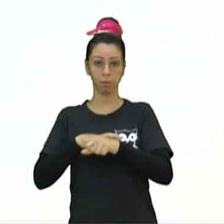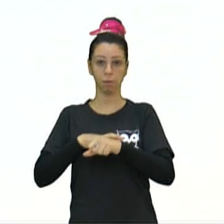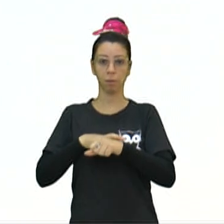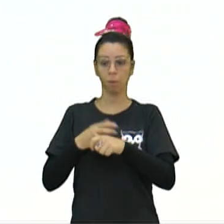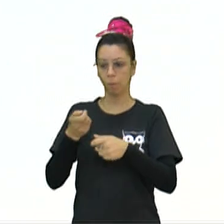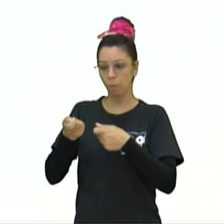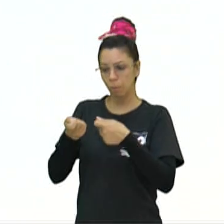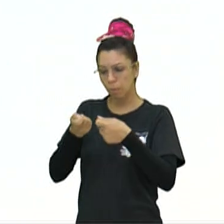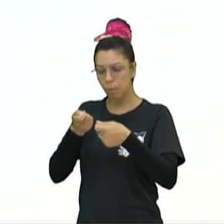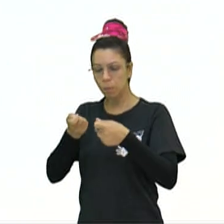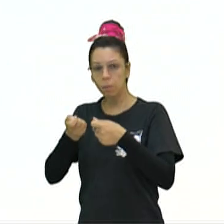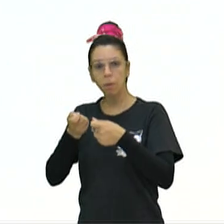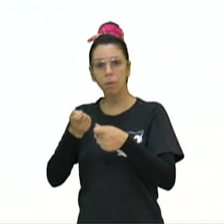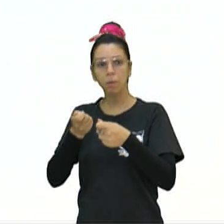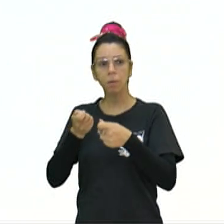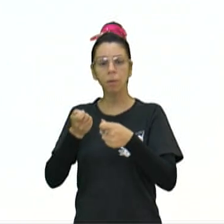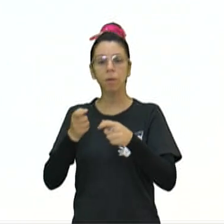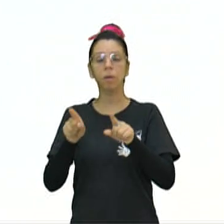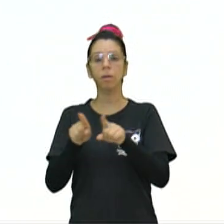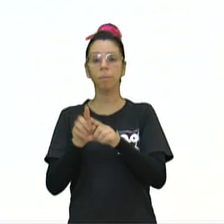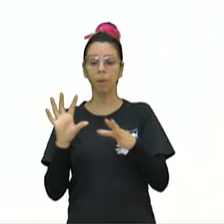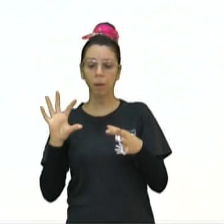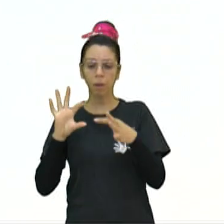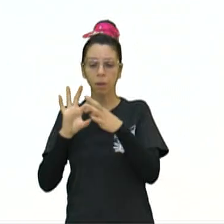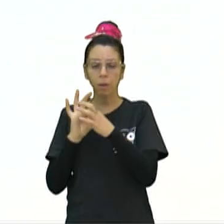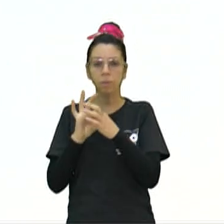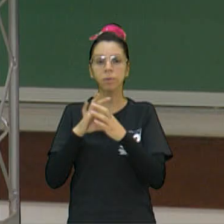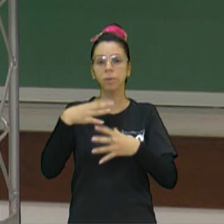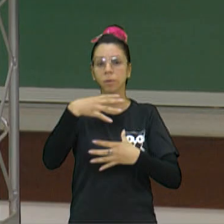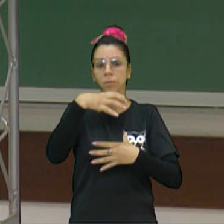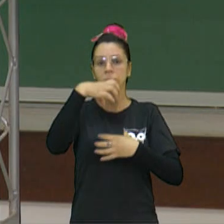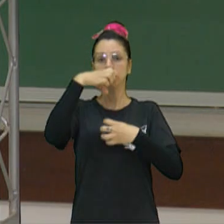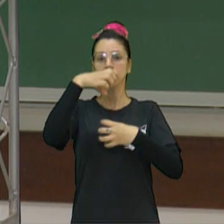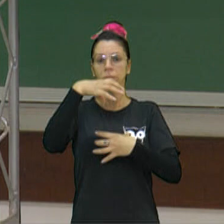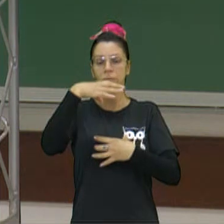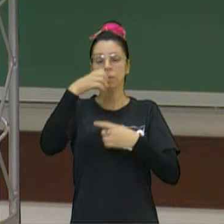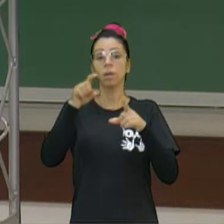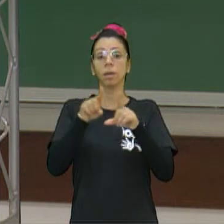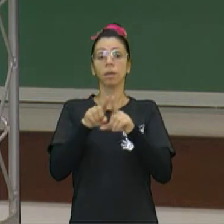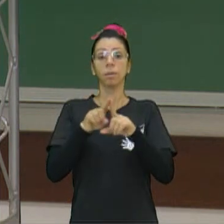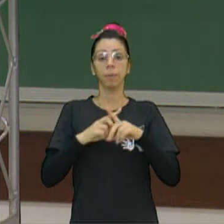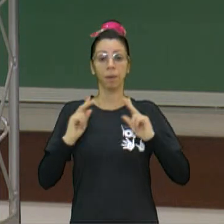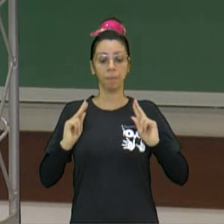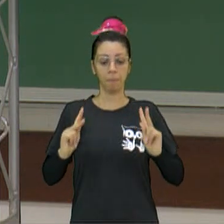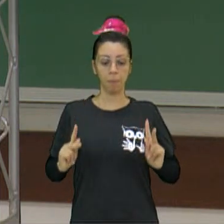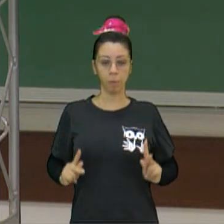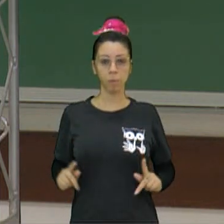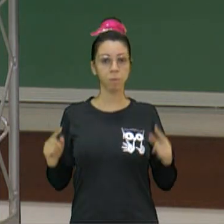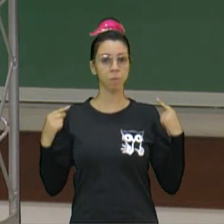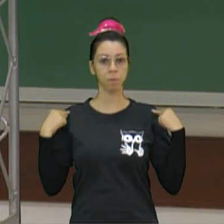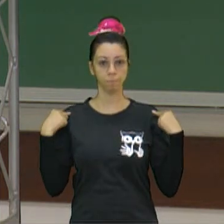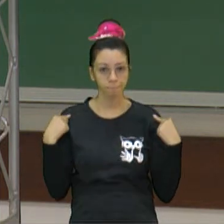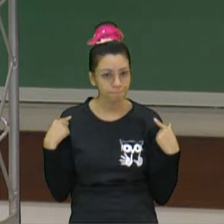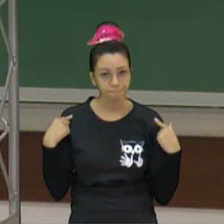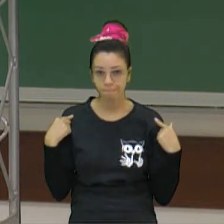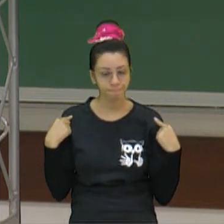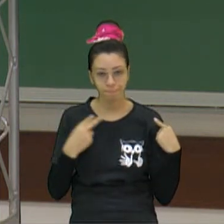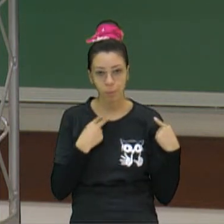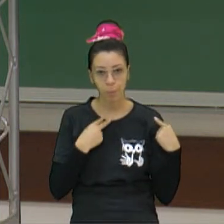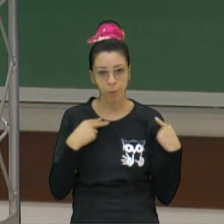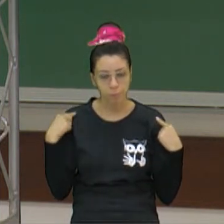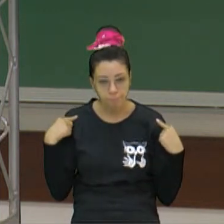controlada, associada à respiração e à correção postural. Né? Então, todos os métodos, em todos os